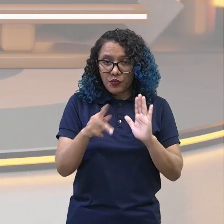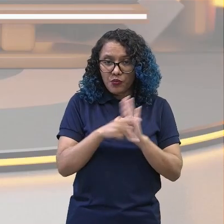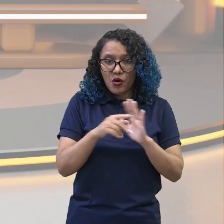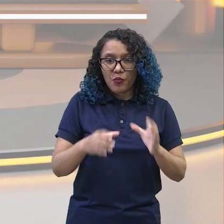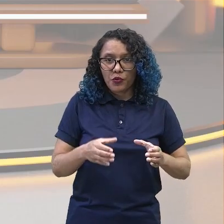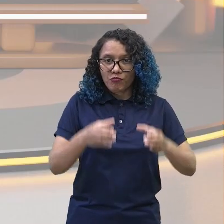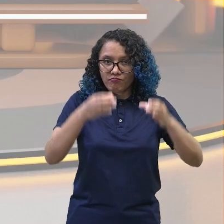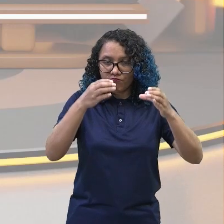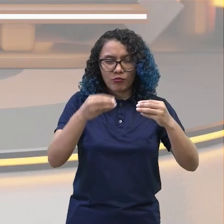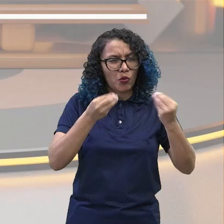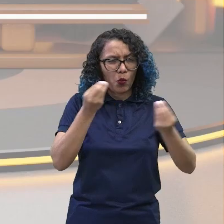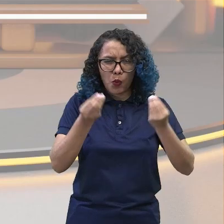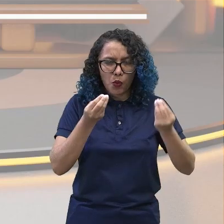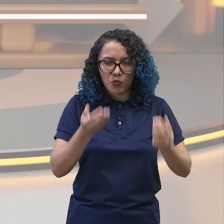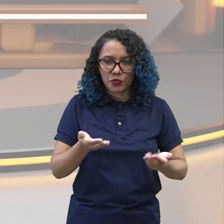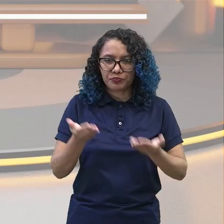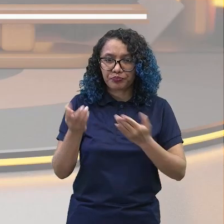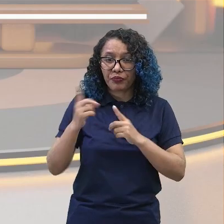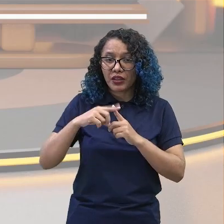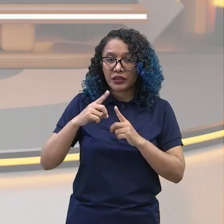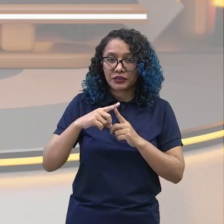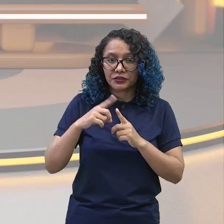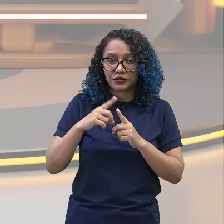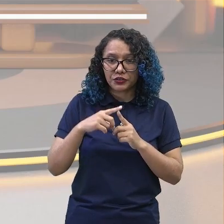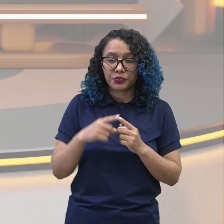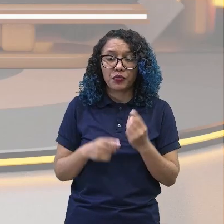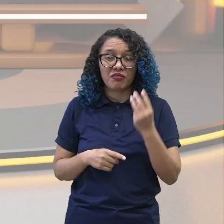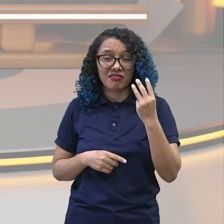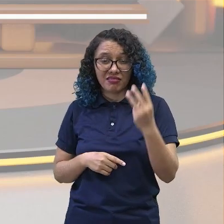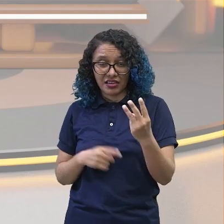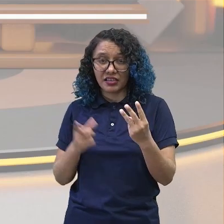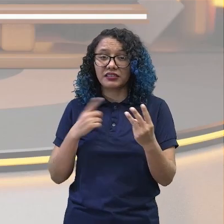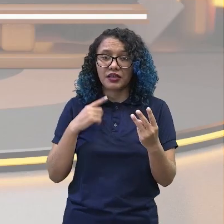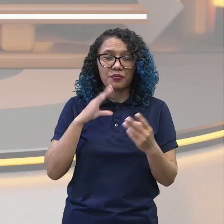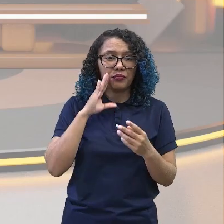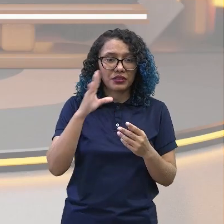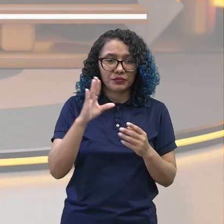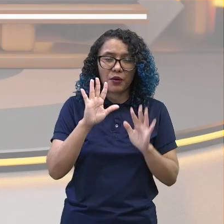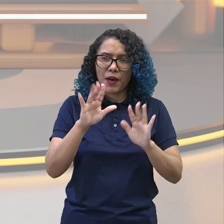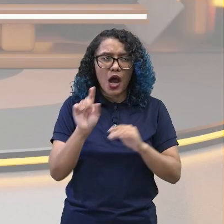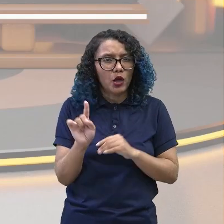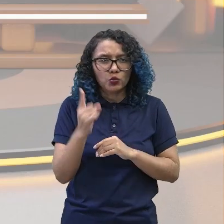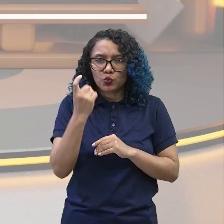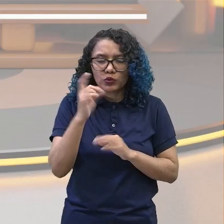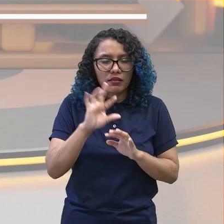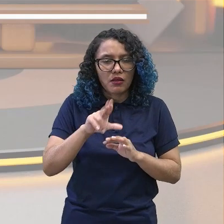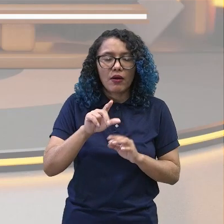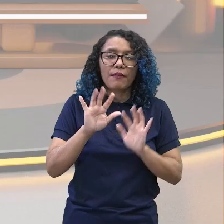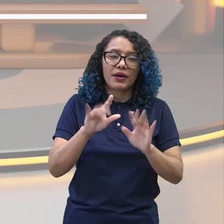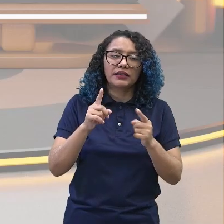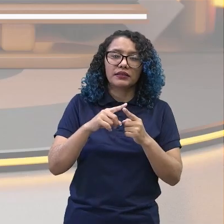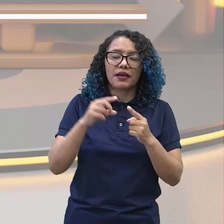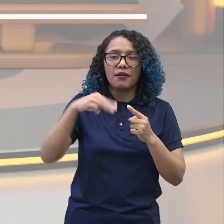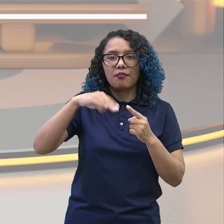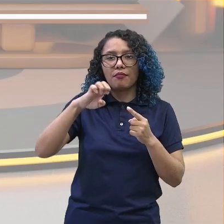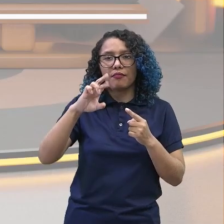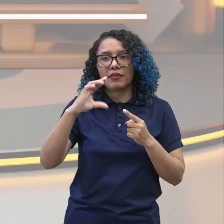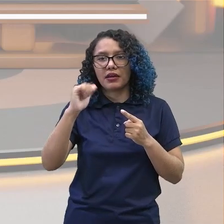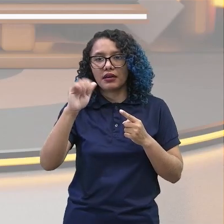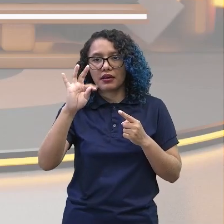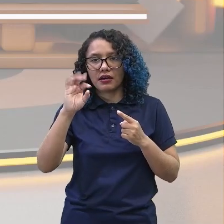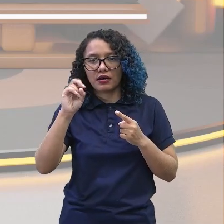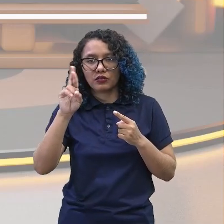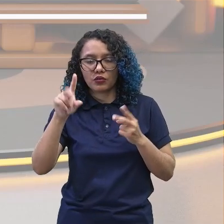cilíndricas. Nós temos 3 tipos de projeções cilíndricas principais, não são as únicas, né? A projeção de Mercator, a projeção